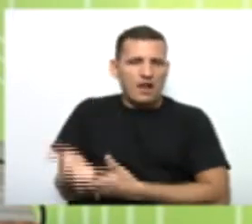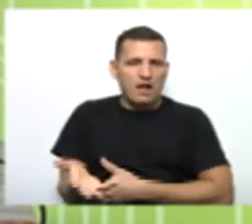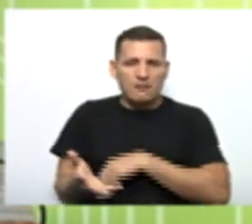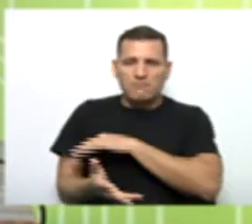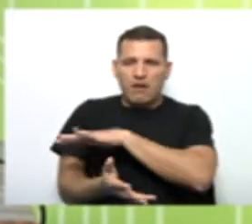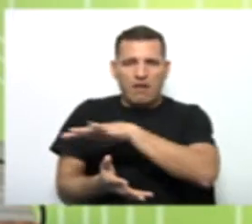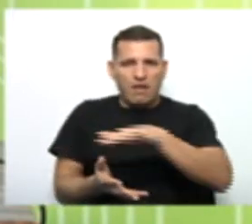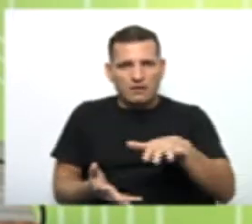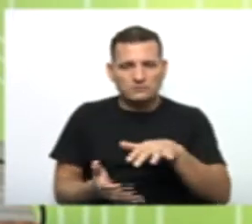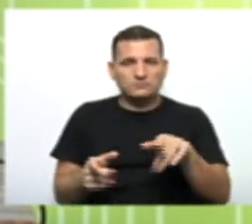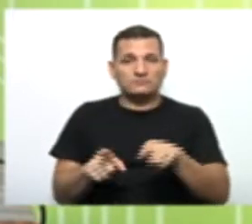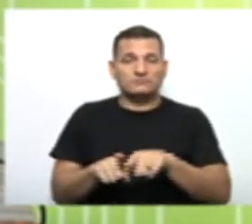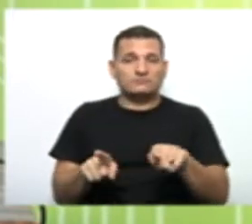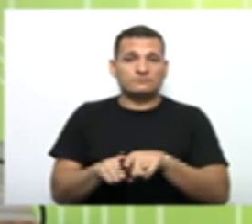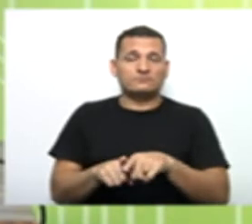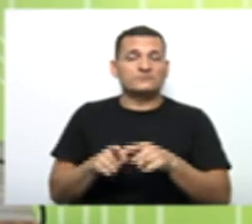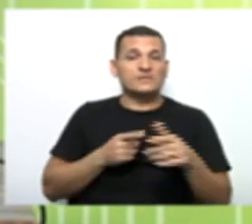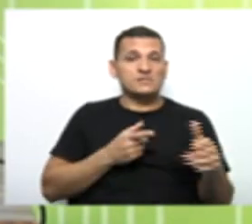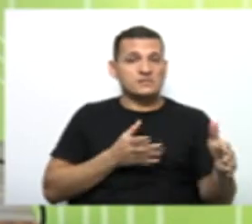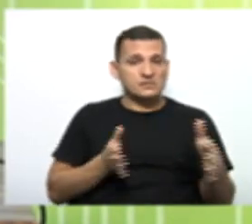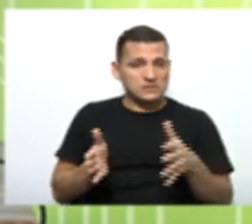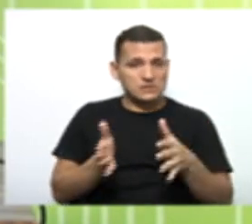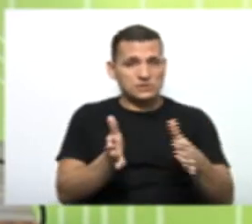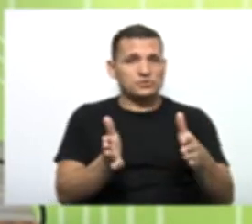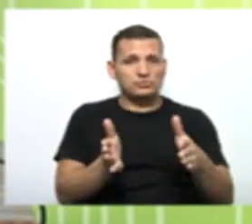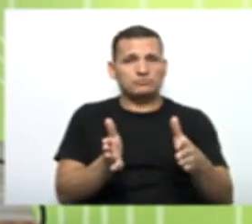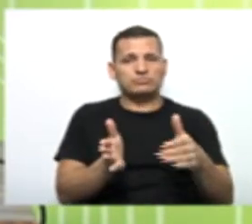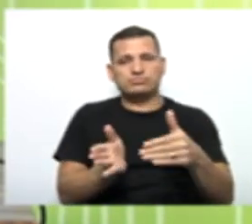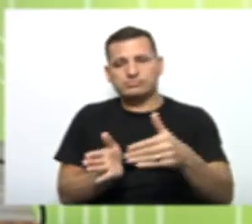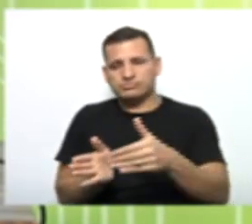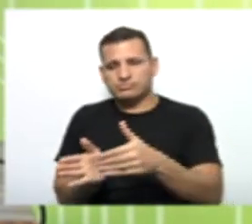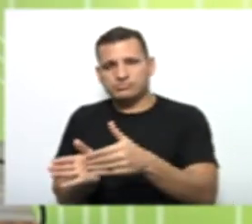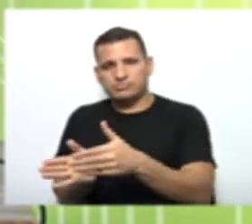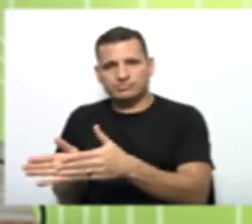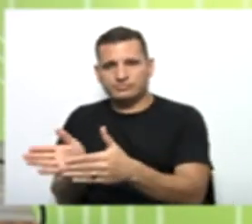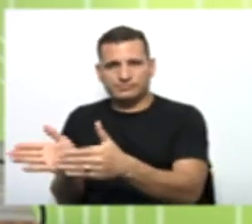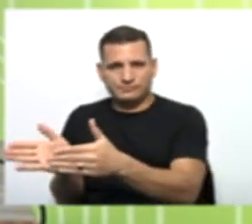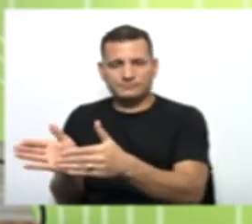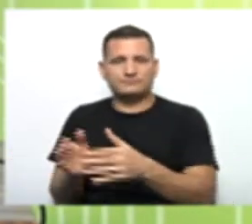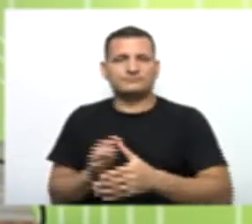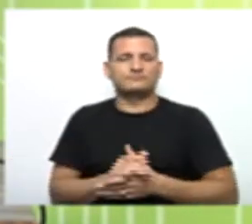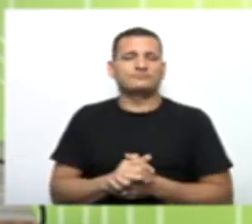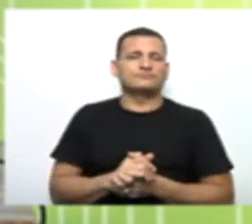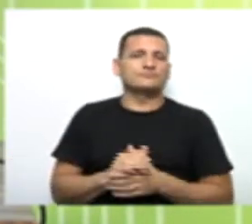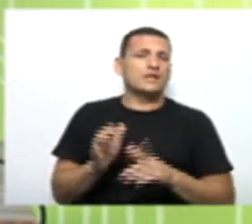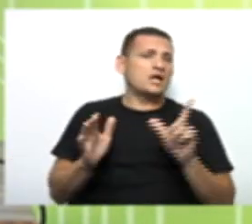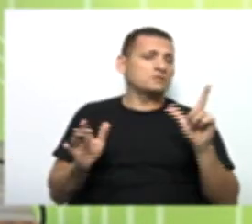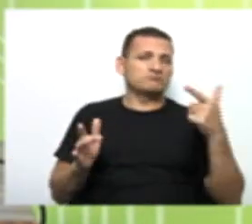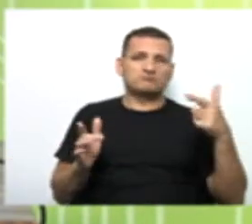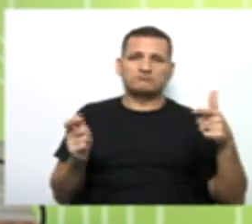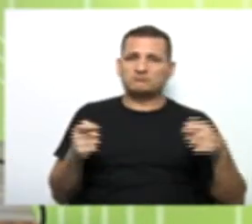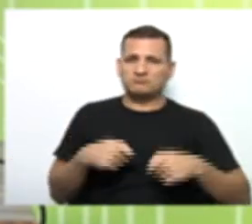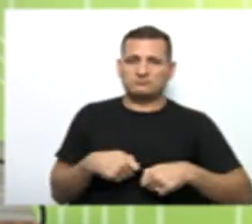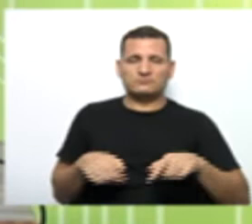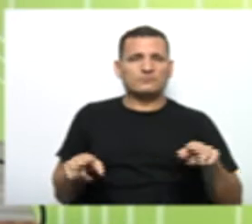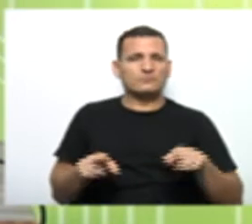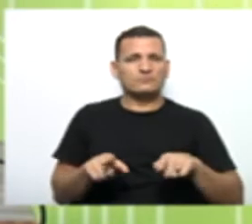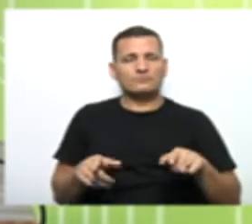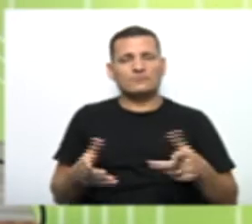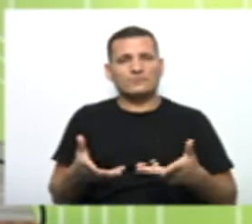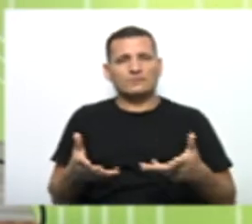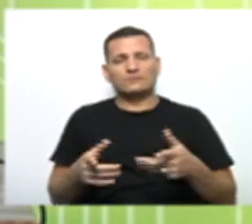grandes rios, que o homem antes não tinha capacidade. E agora também começa a intensificar o período